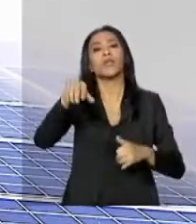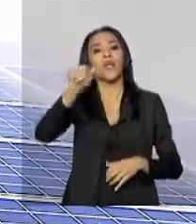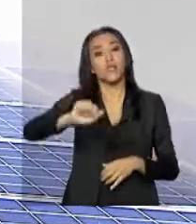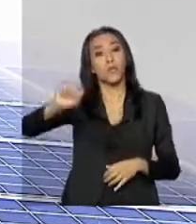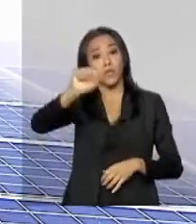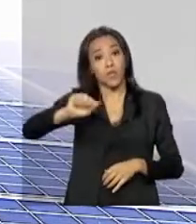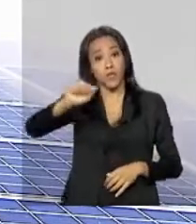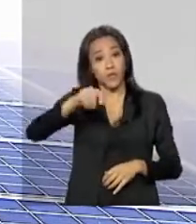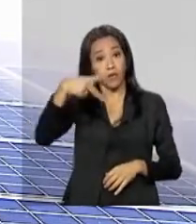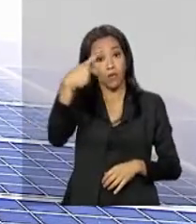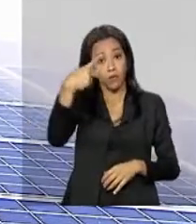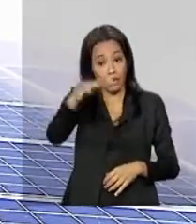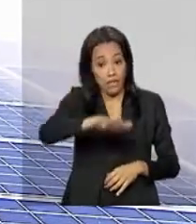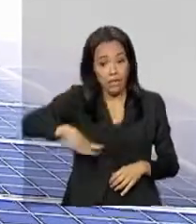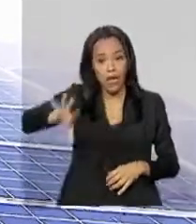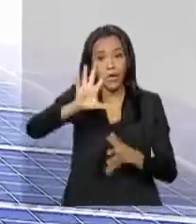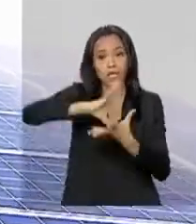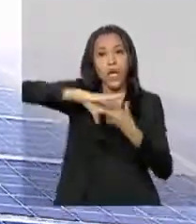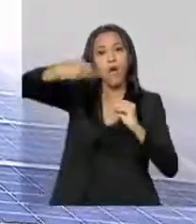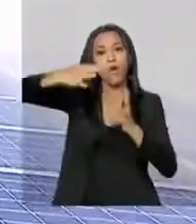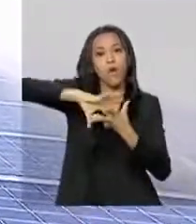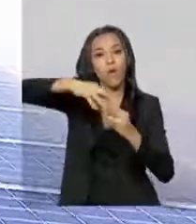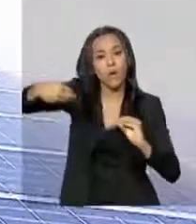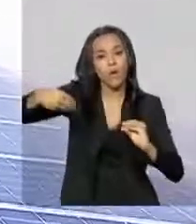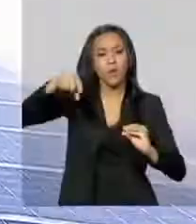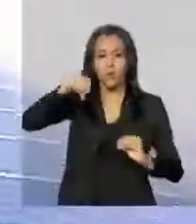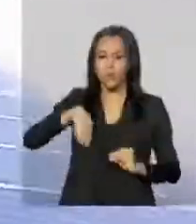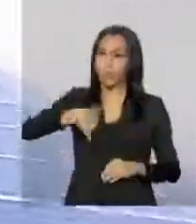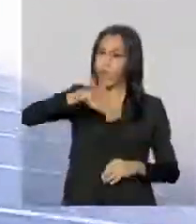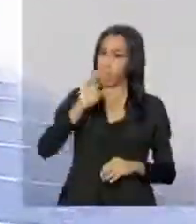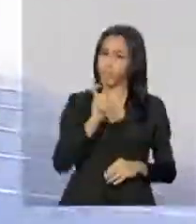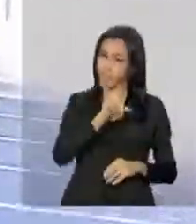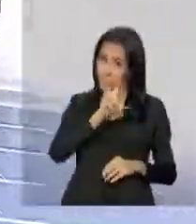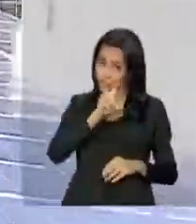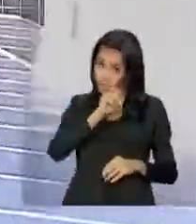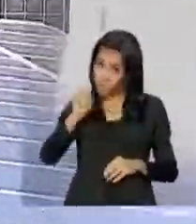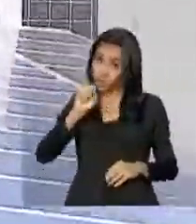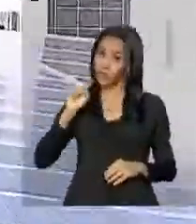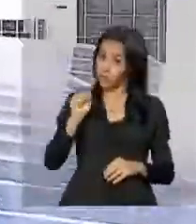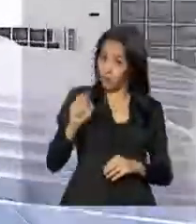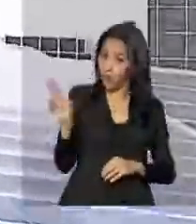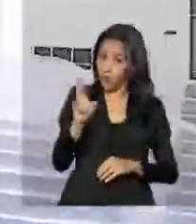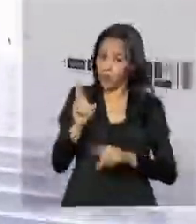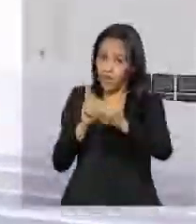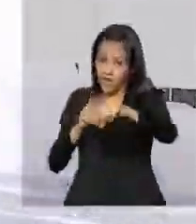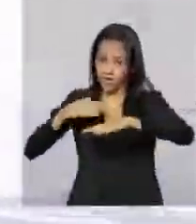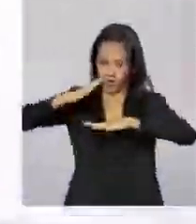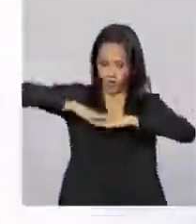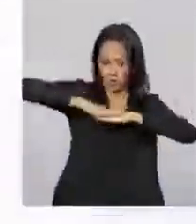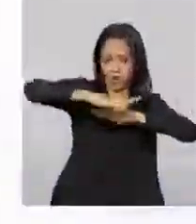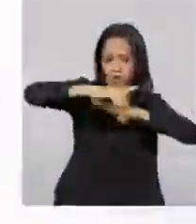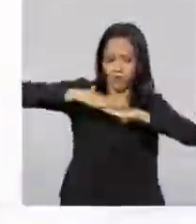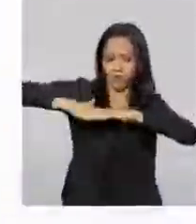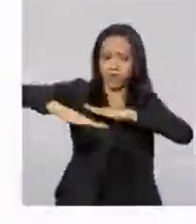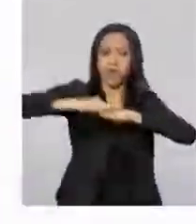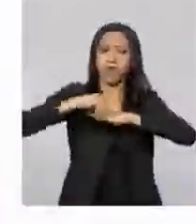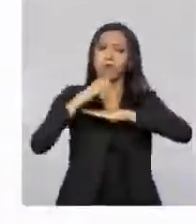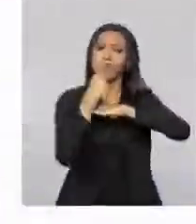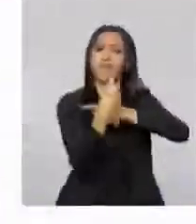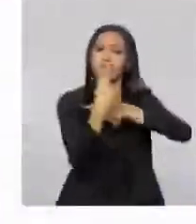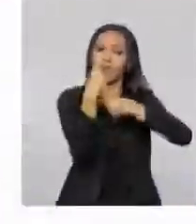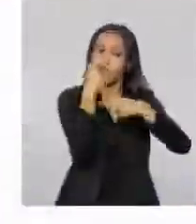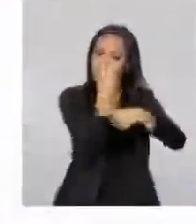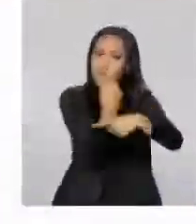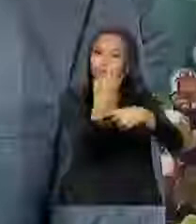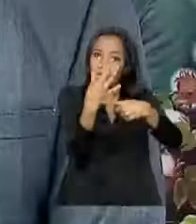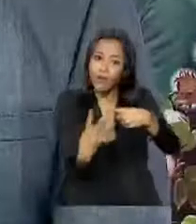dos Produtores de Algodão. Apesar do investimento de mais de R$500 mil, esses painéis suprem apenas 1/4 das